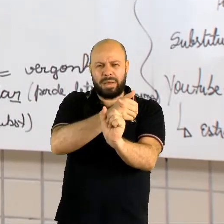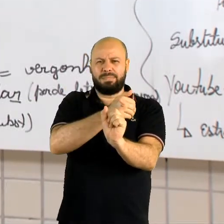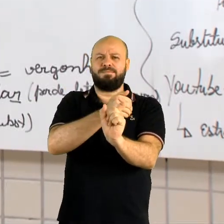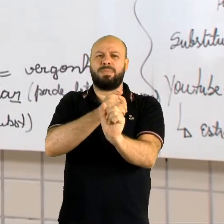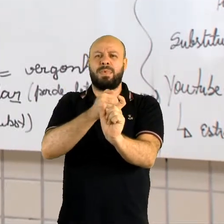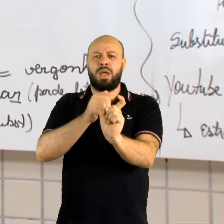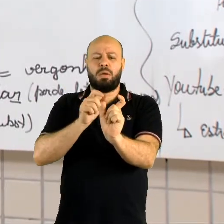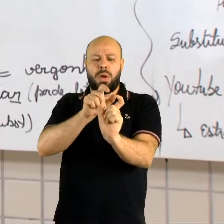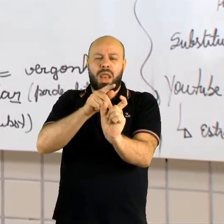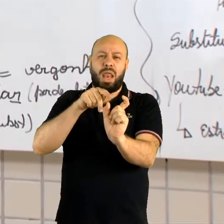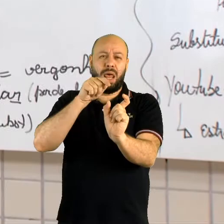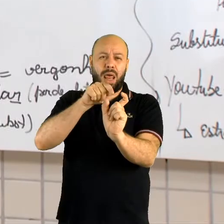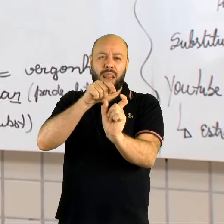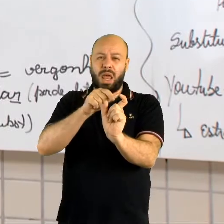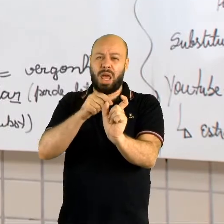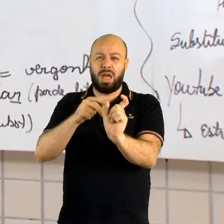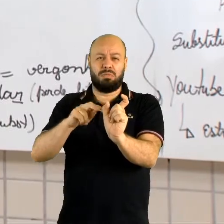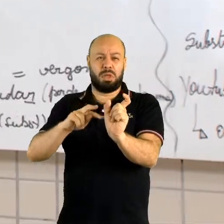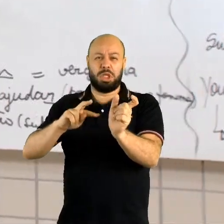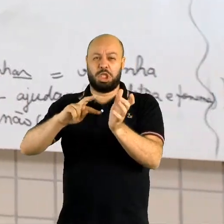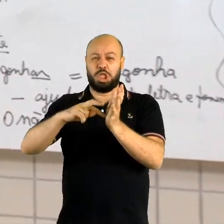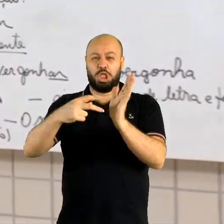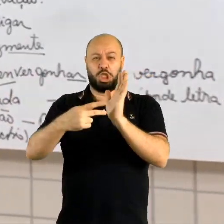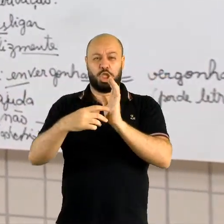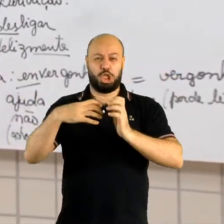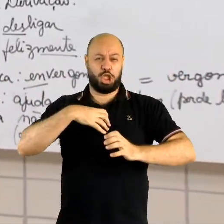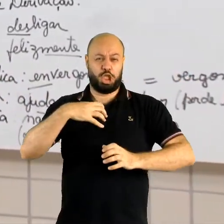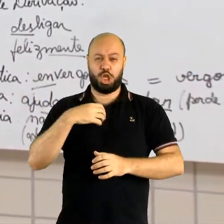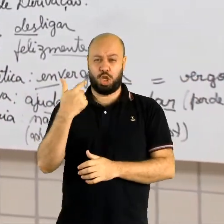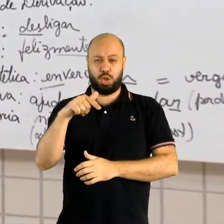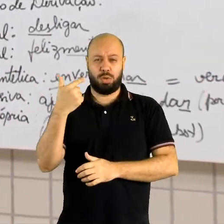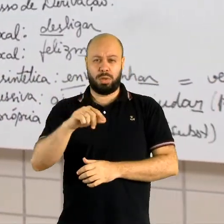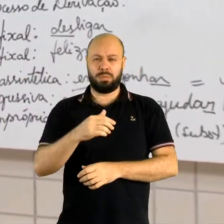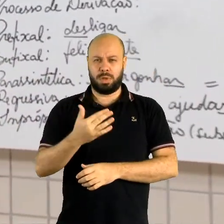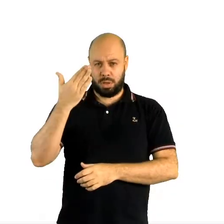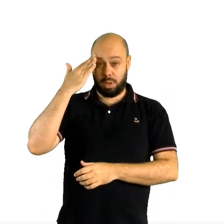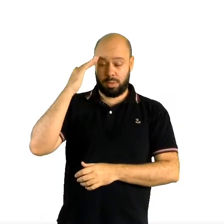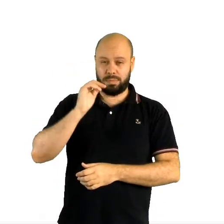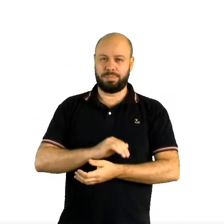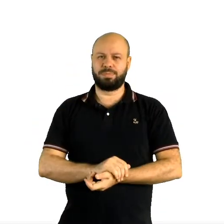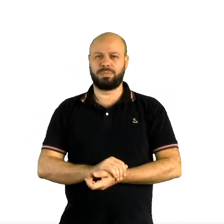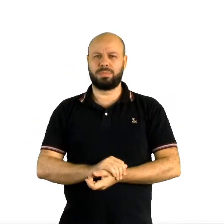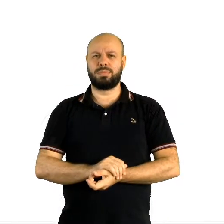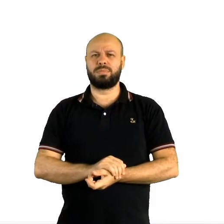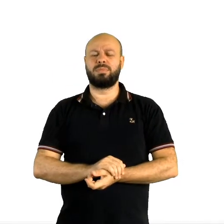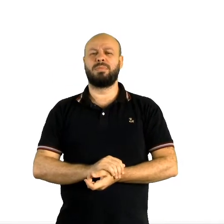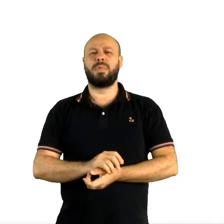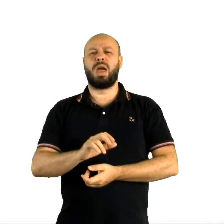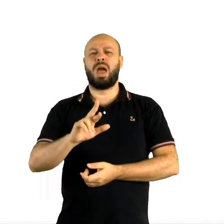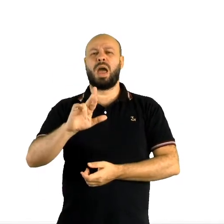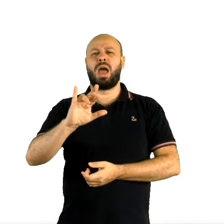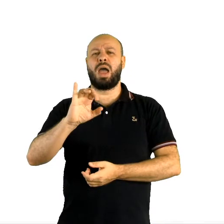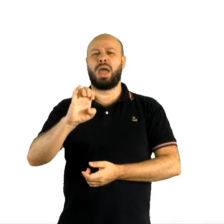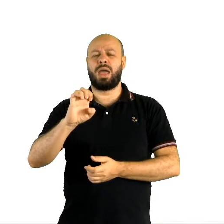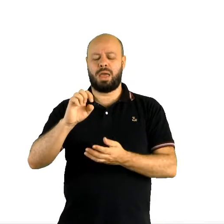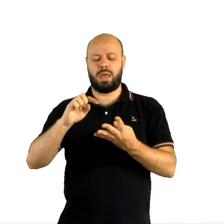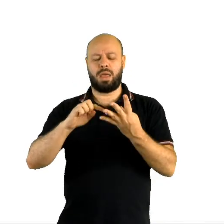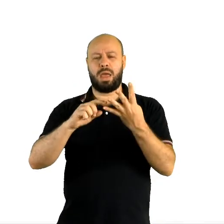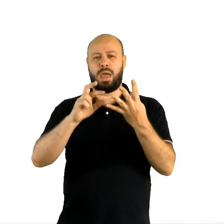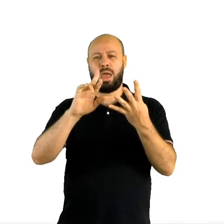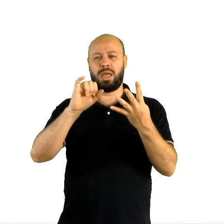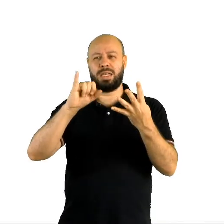o quê? Sem sentido. Compreendido? Vamos à regressiva. O que é regressiva? Redução da